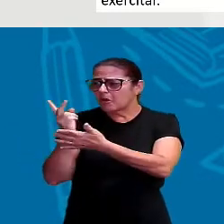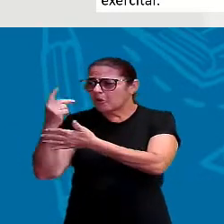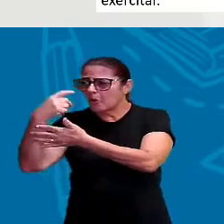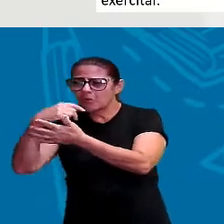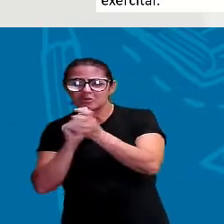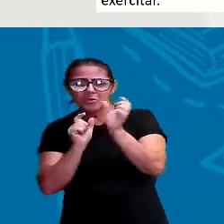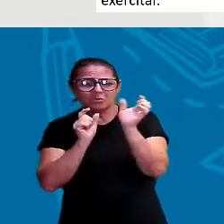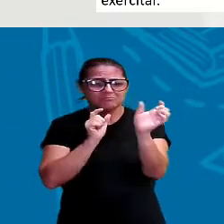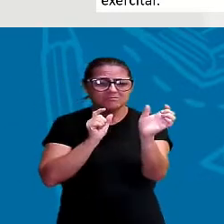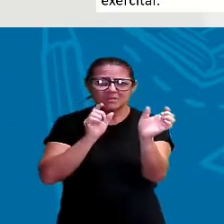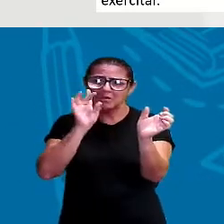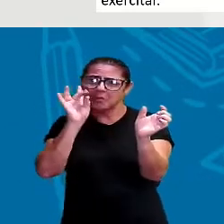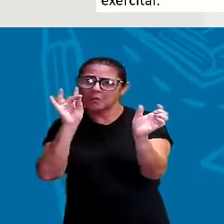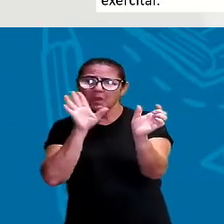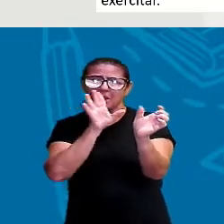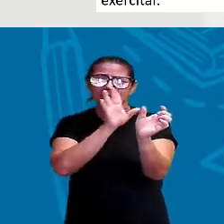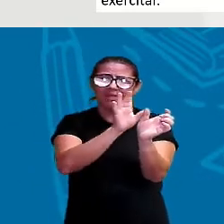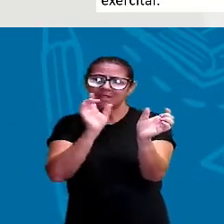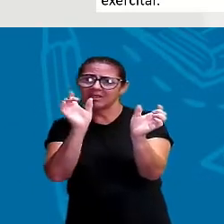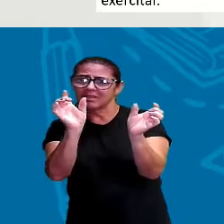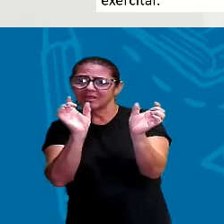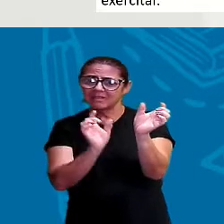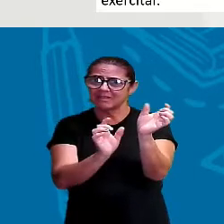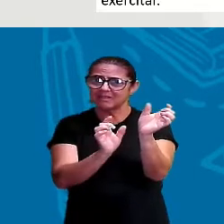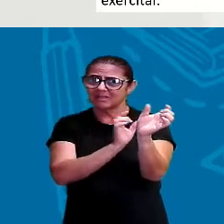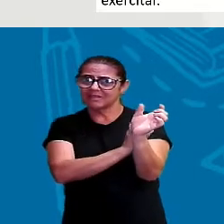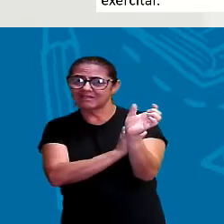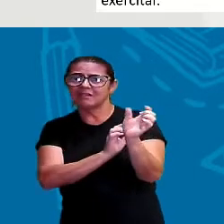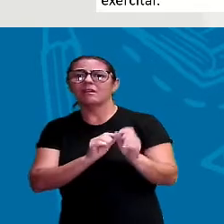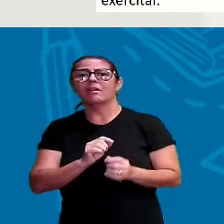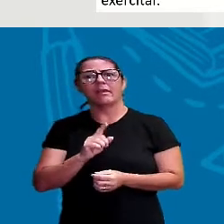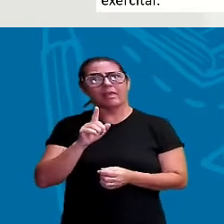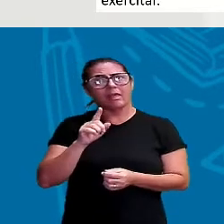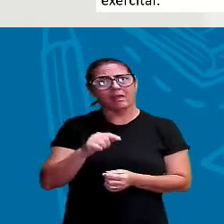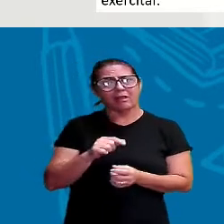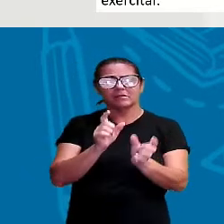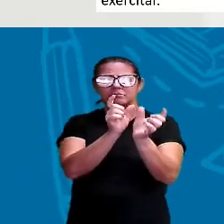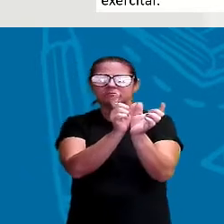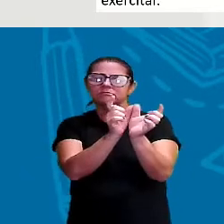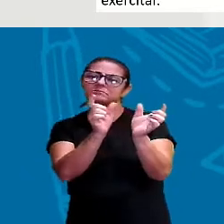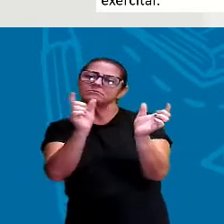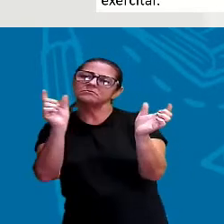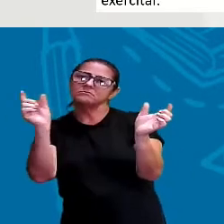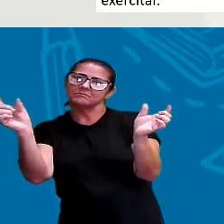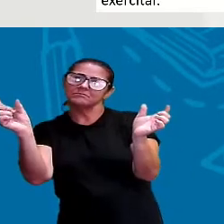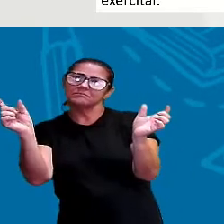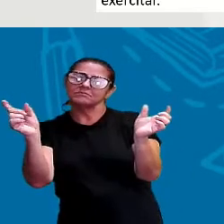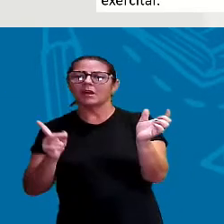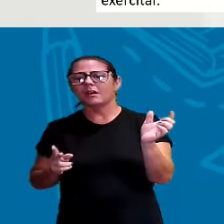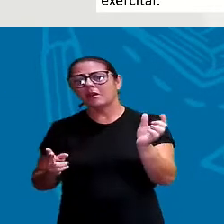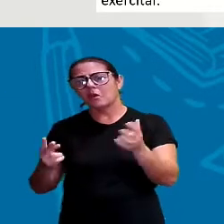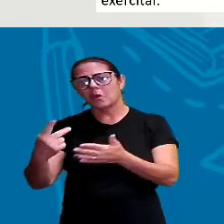aqueles pedacinhos e foi montando e criou uma historinha. Então, é exatamente esse formato aí, um